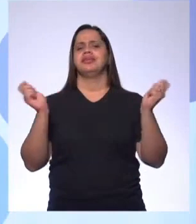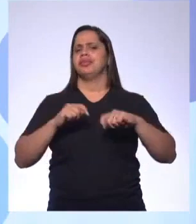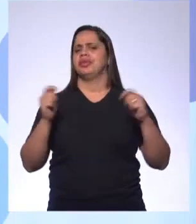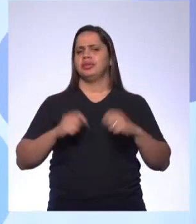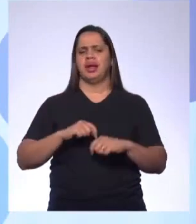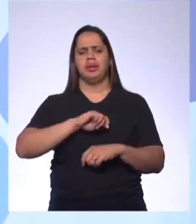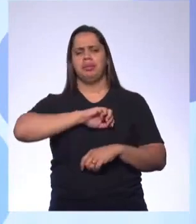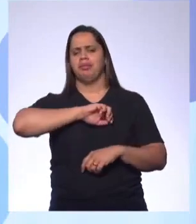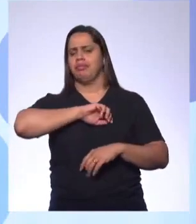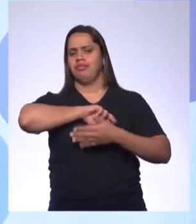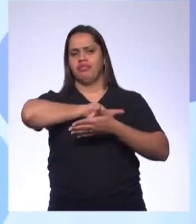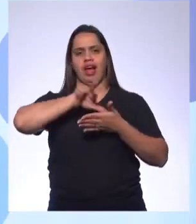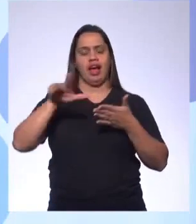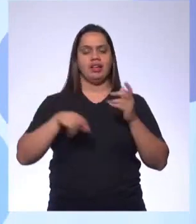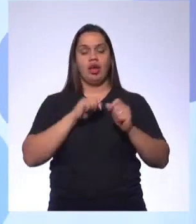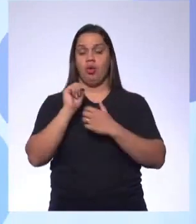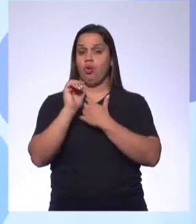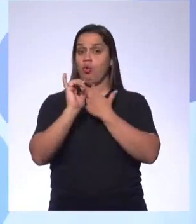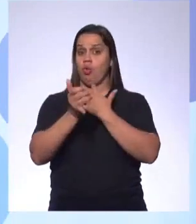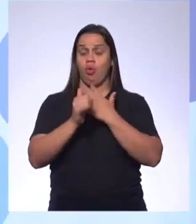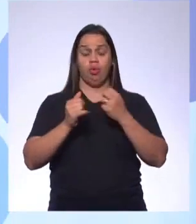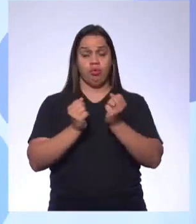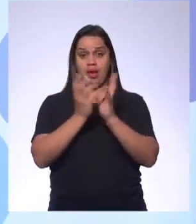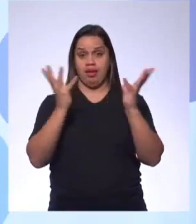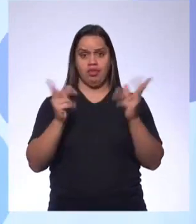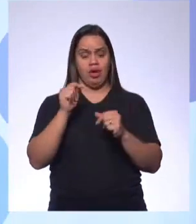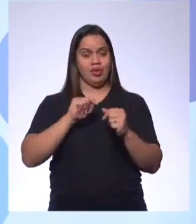conto maravilhoso é o que foge da realidade, segundo a professora